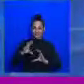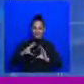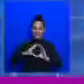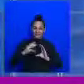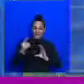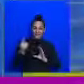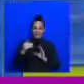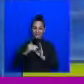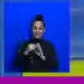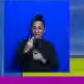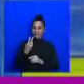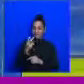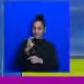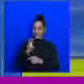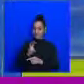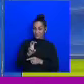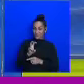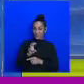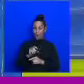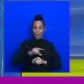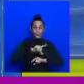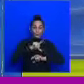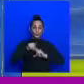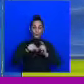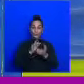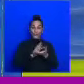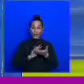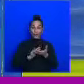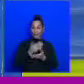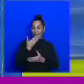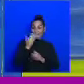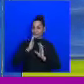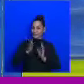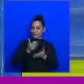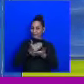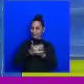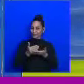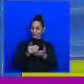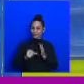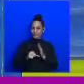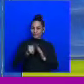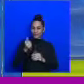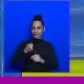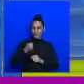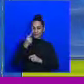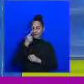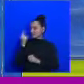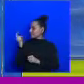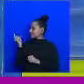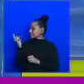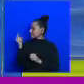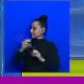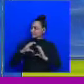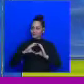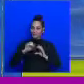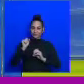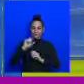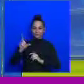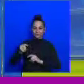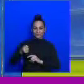25 bolas numeradas de 0 a 25. O sorteio da Loto Fácil já começou. Primeiro número na tela. Bola